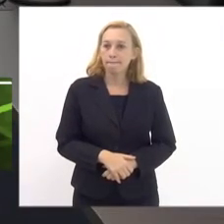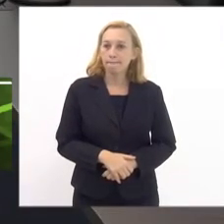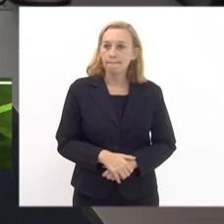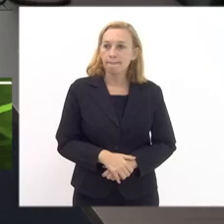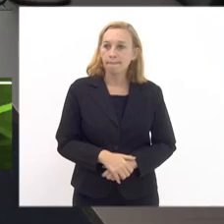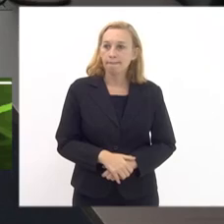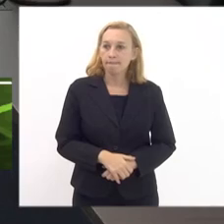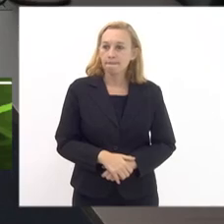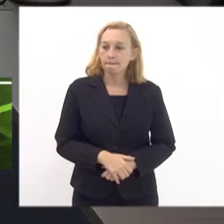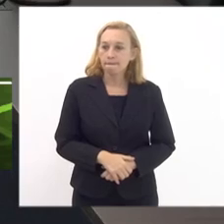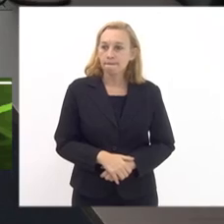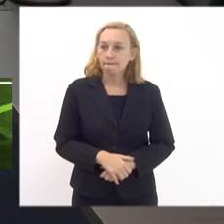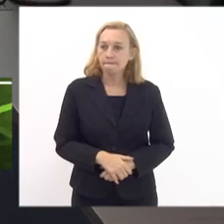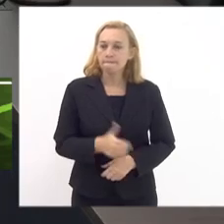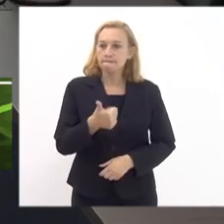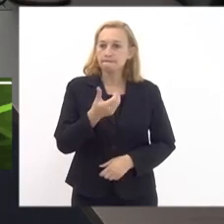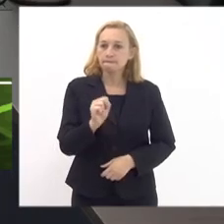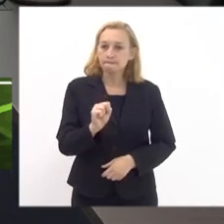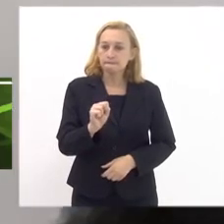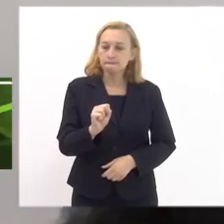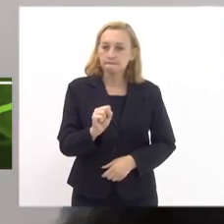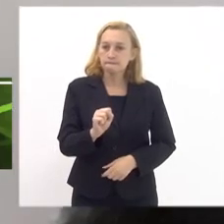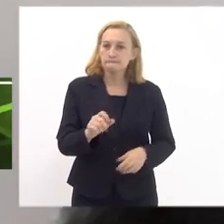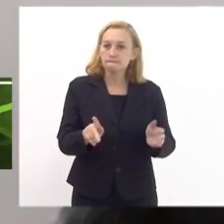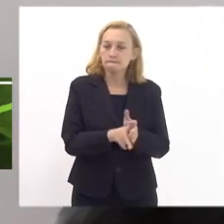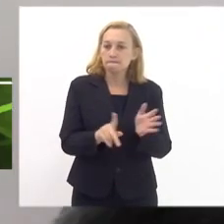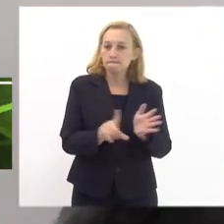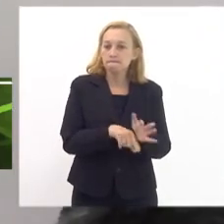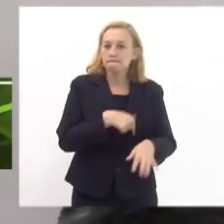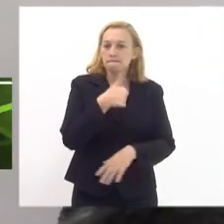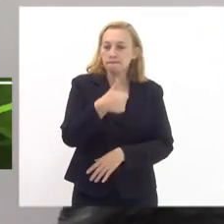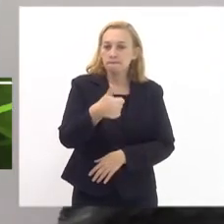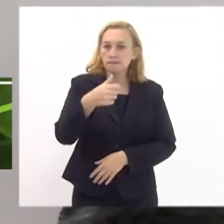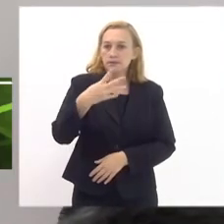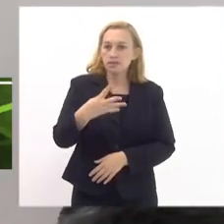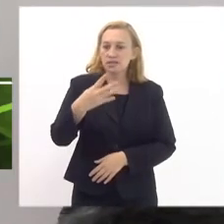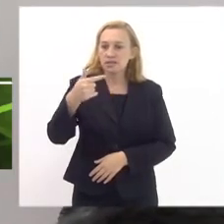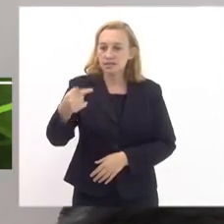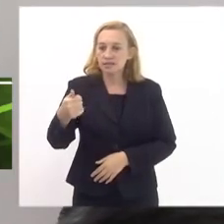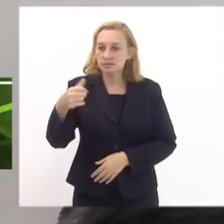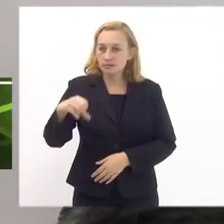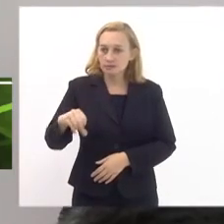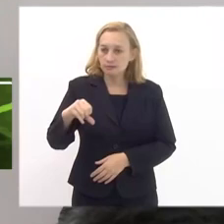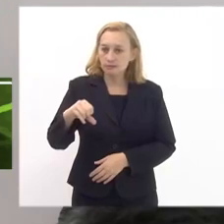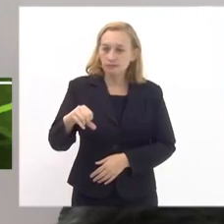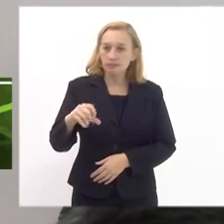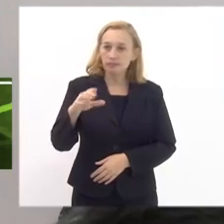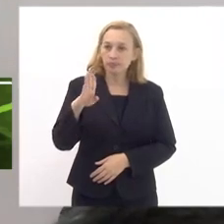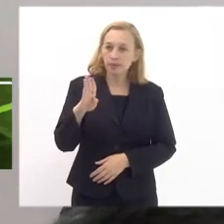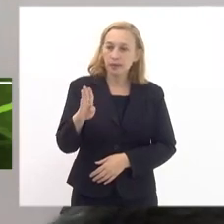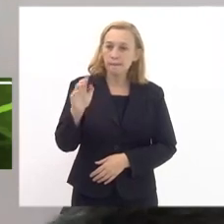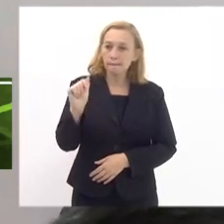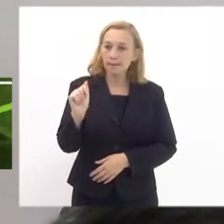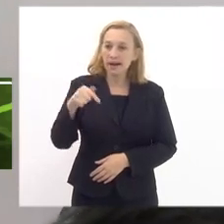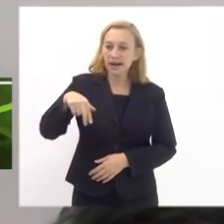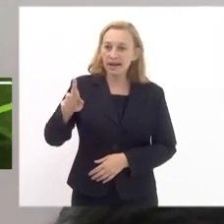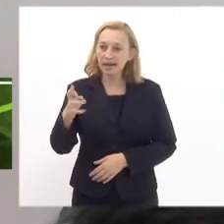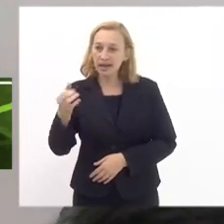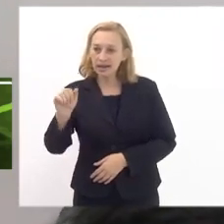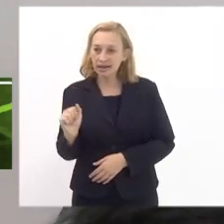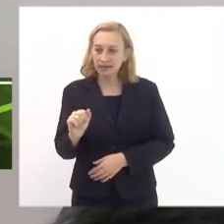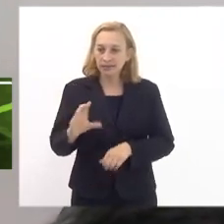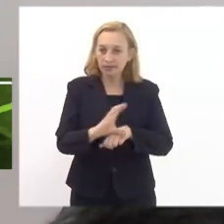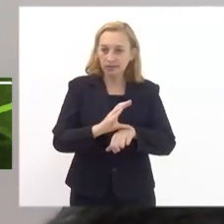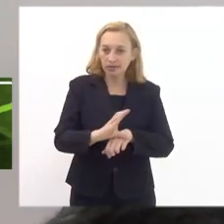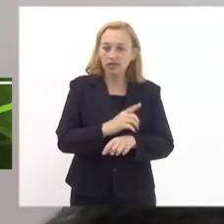nessa área... 18 da pauta. Projeto de lei 1479-2019, autoria do deputado Bagueira. Parecer pela